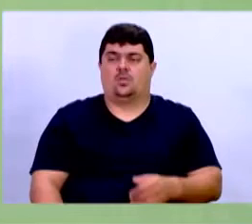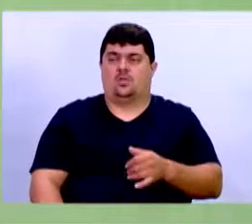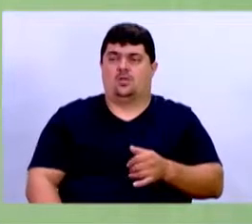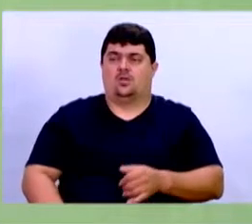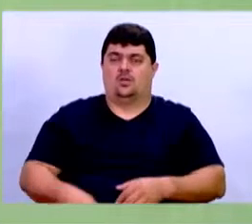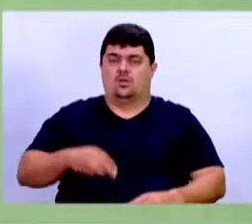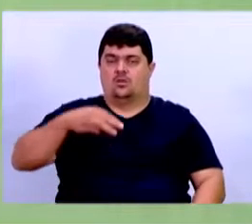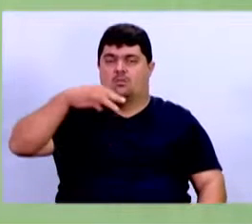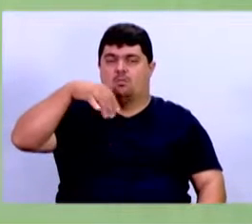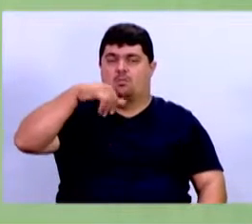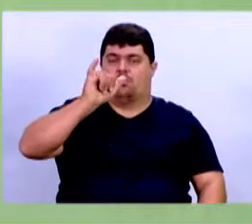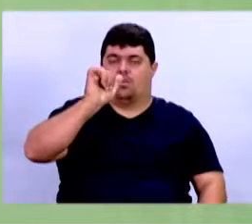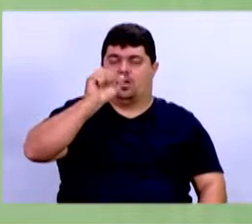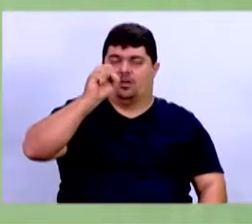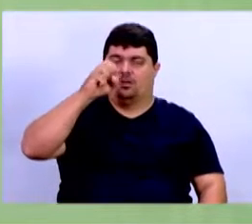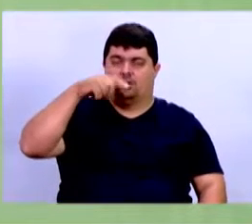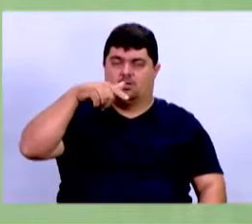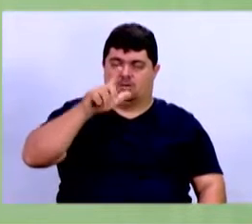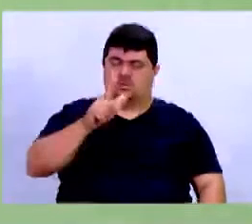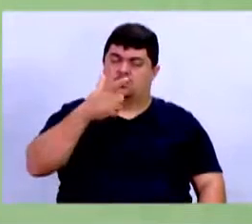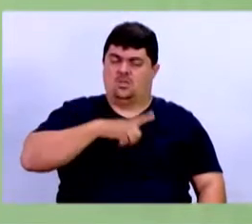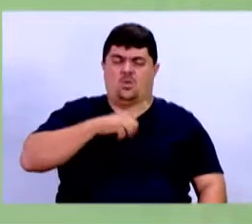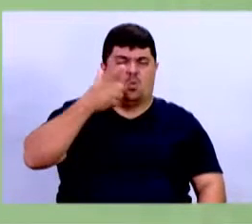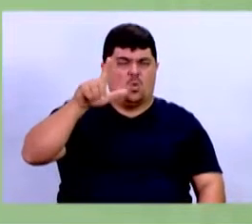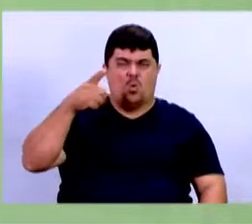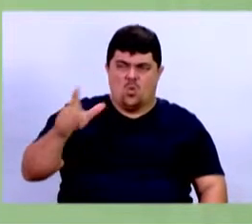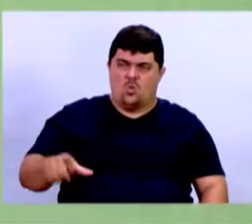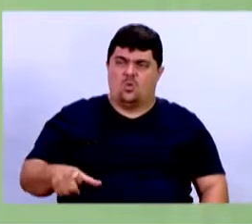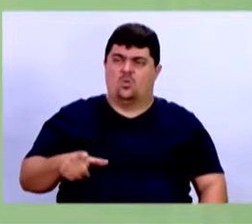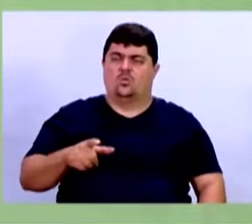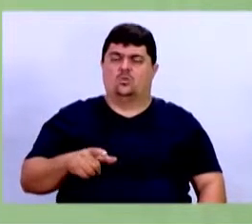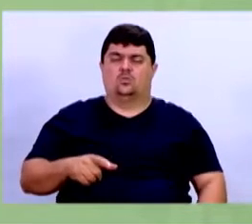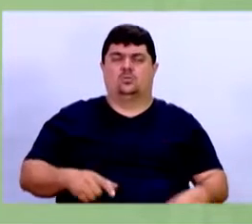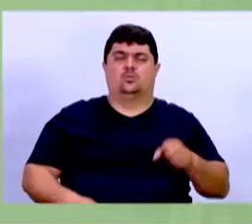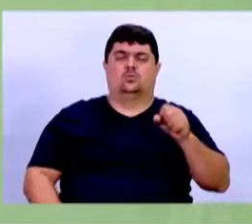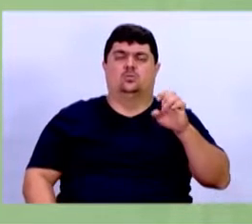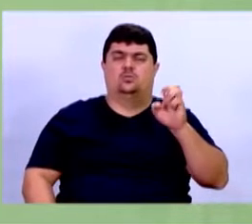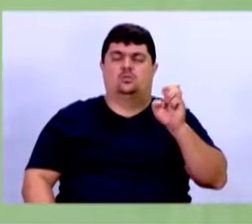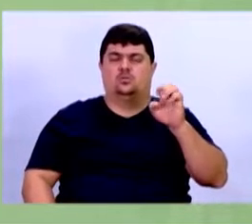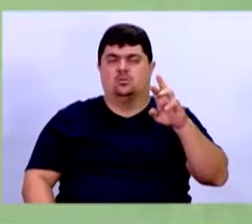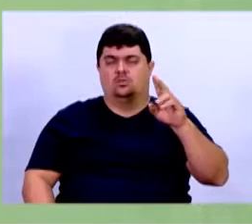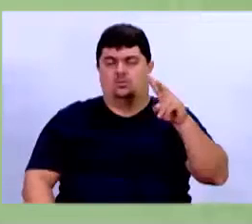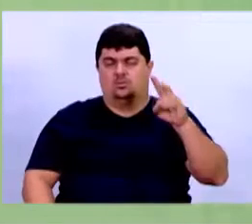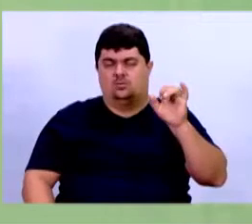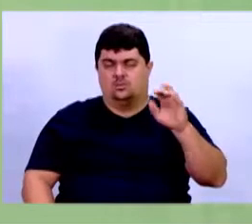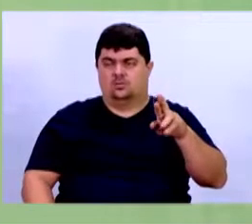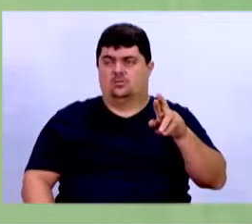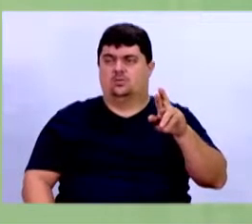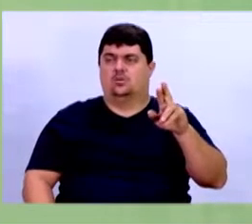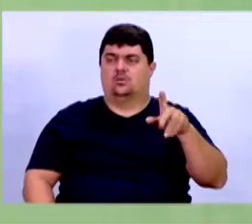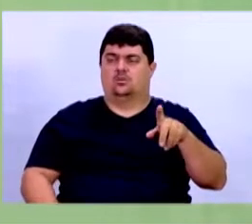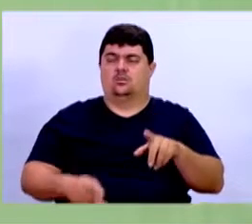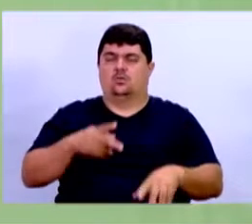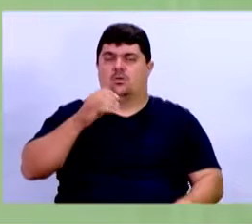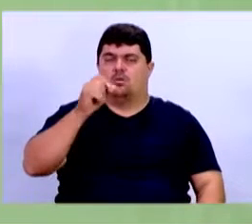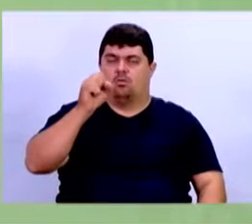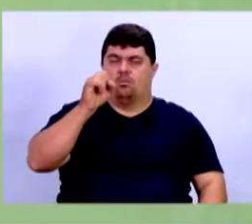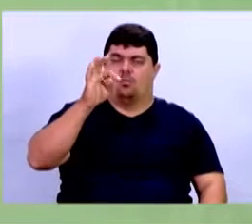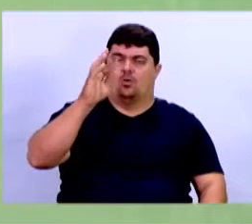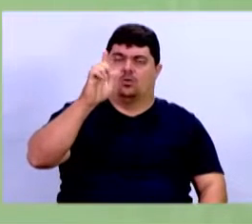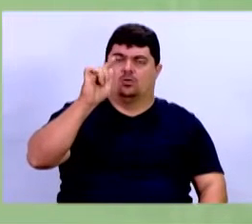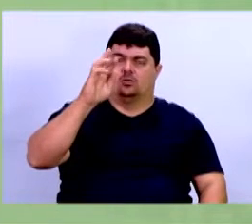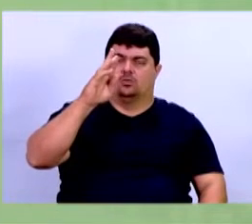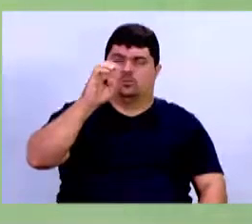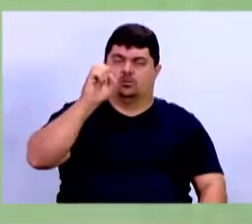utilizar, esse aqui. Tem outros da Microsoft, como SQL Server, algumas versões da Oracle e o PostgreSQL.